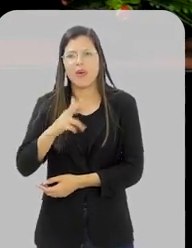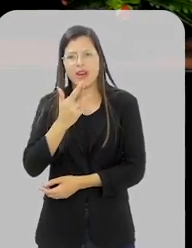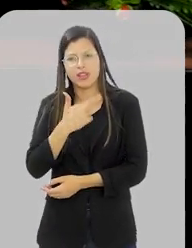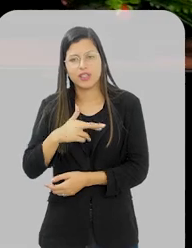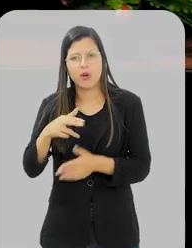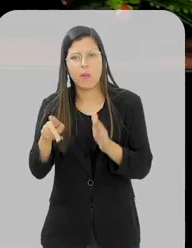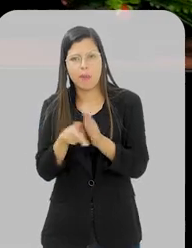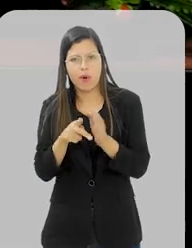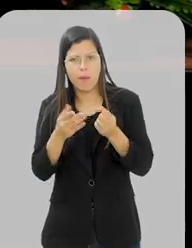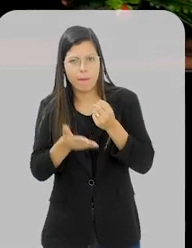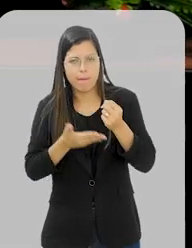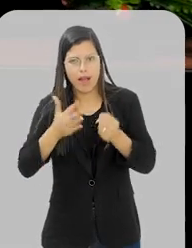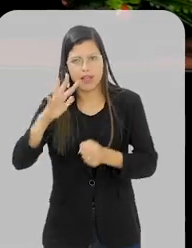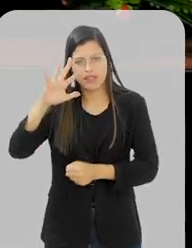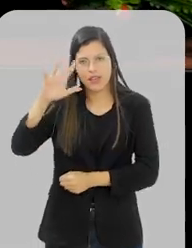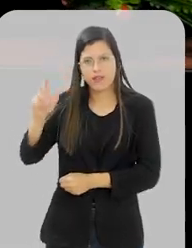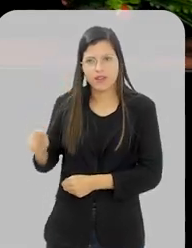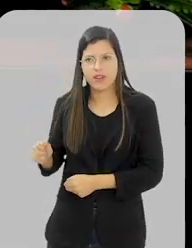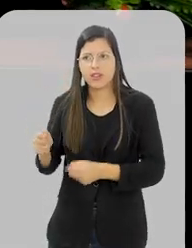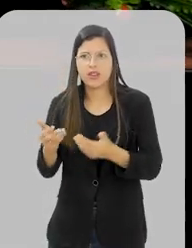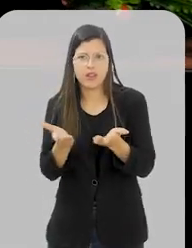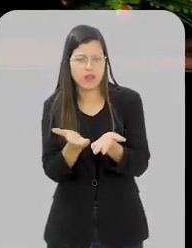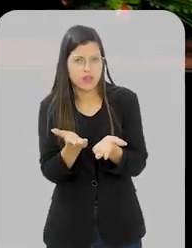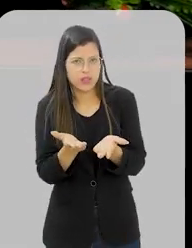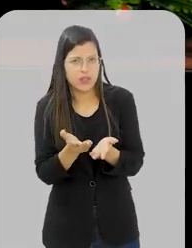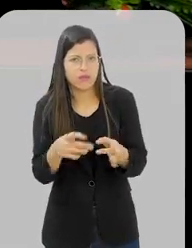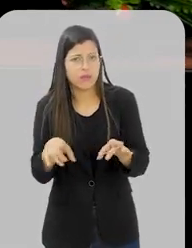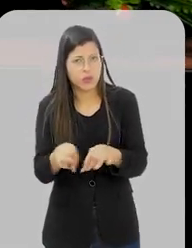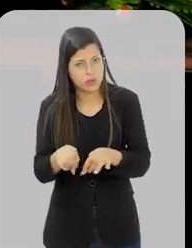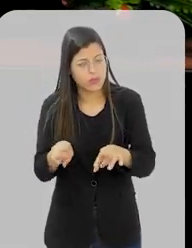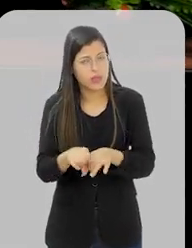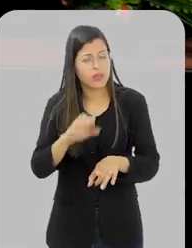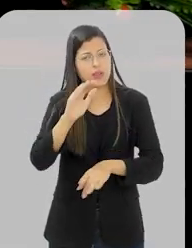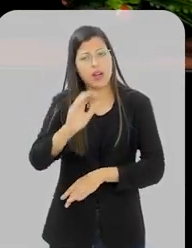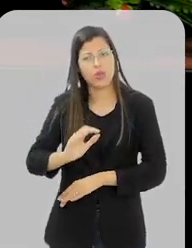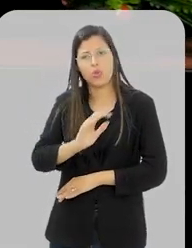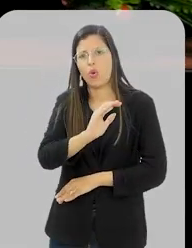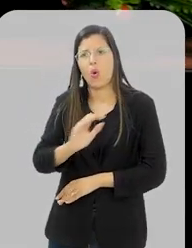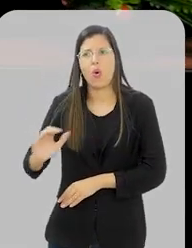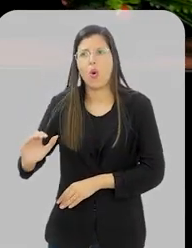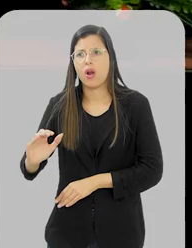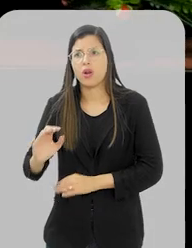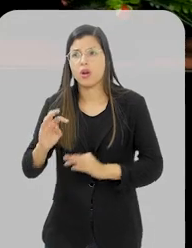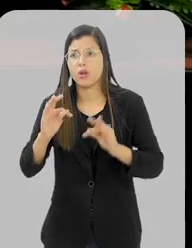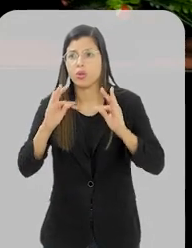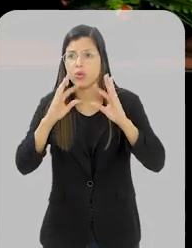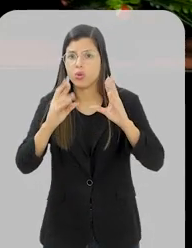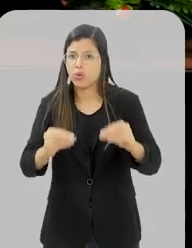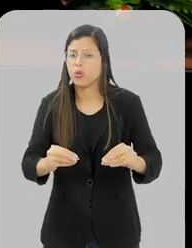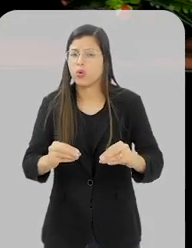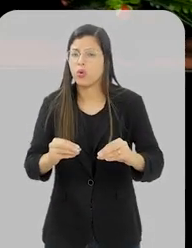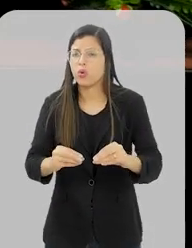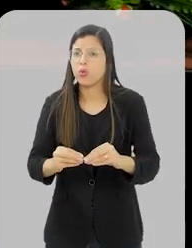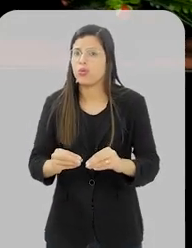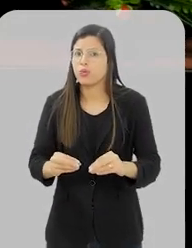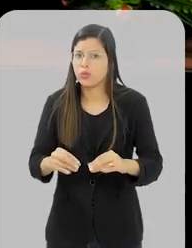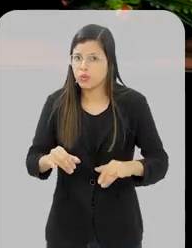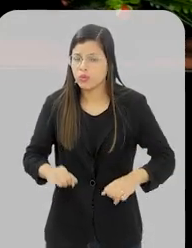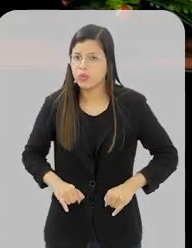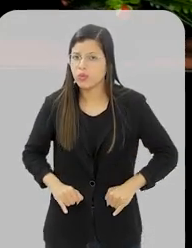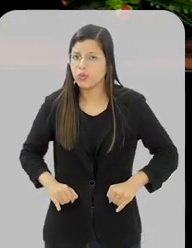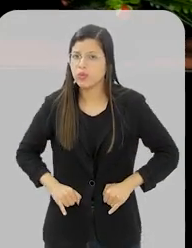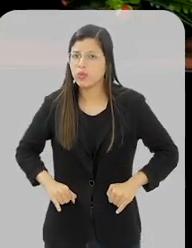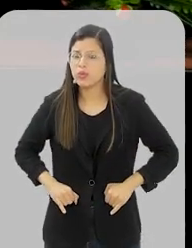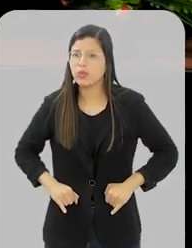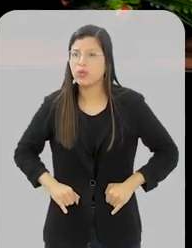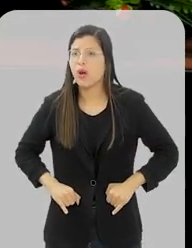matrizes africanas exatamente dos Evangélicos em determinadas circunstâncias dos católicos em várias circunstâncias porque todos de uma certa forma